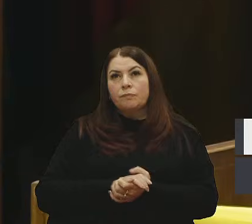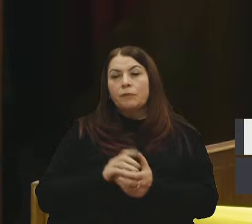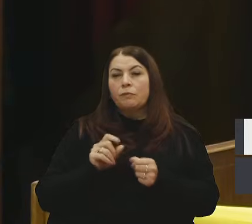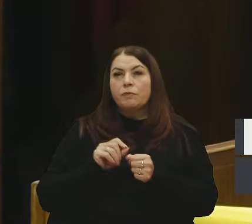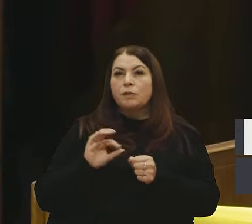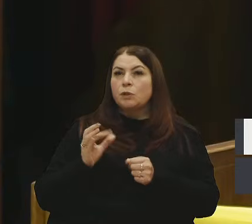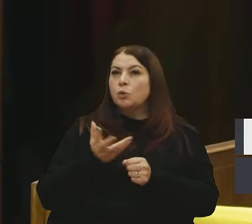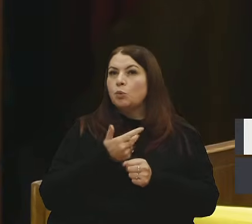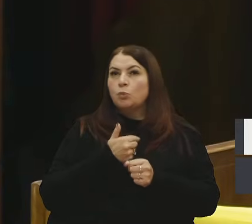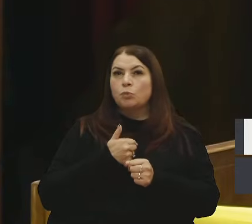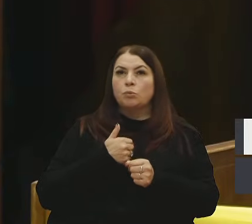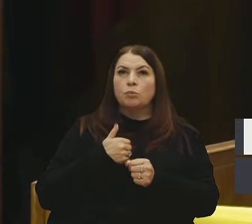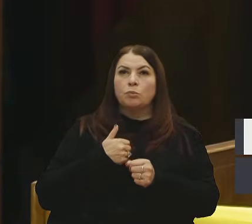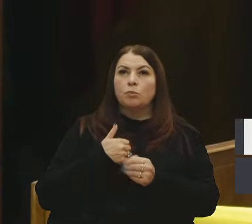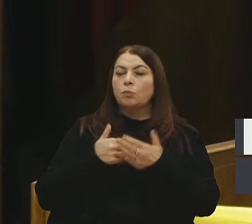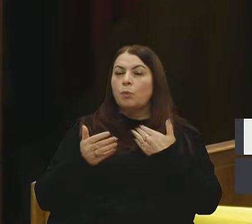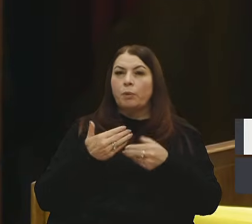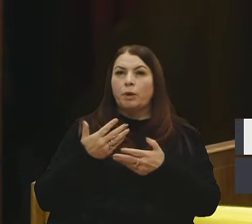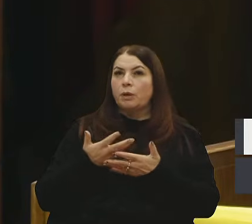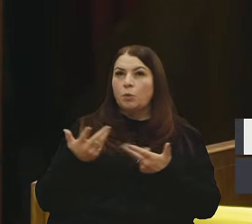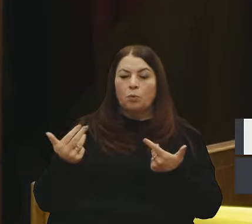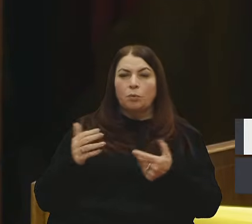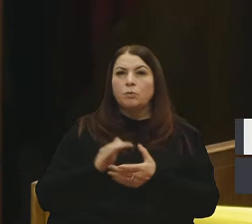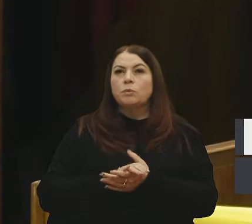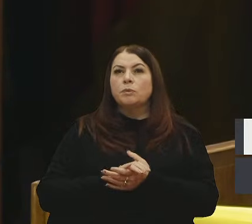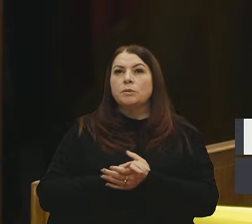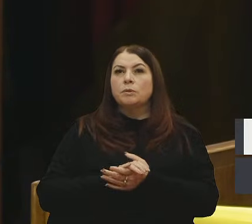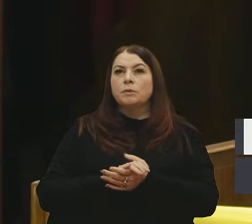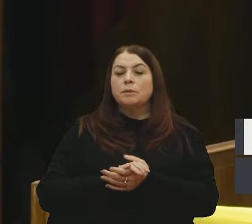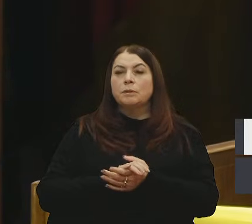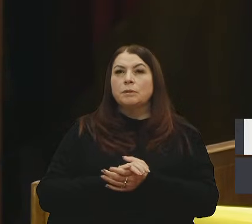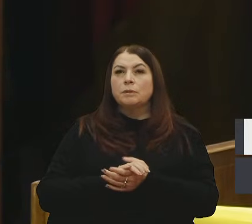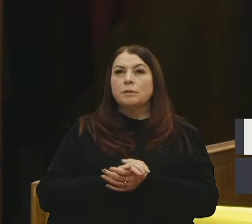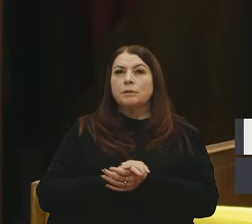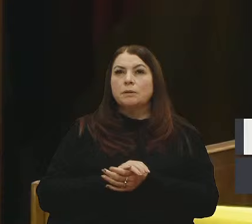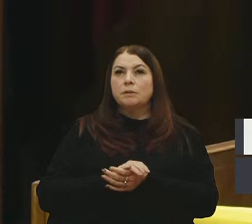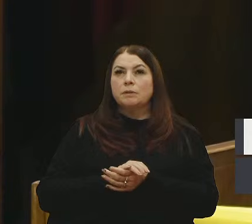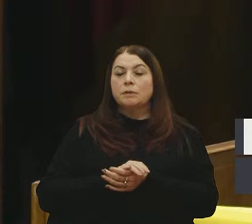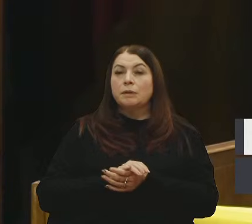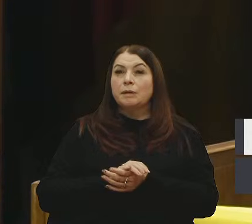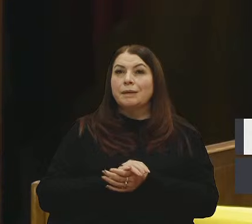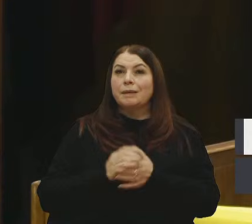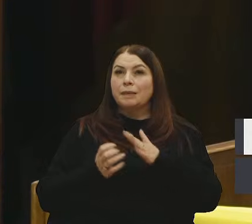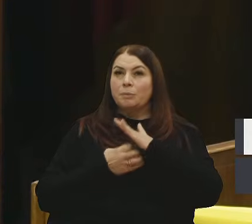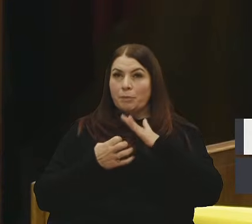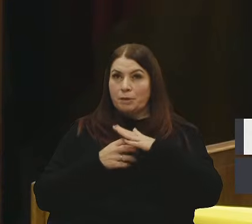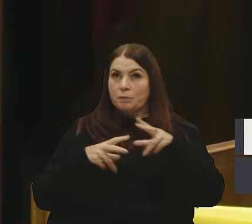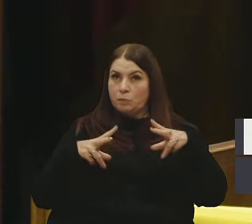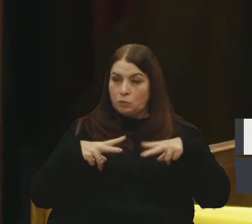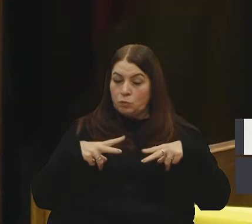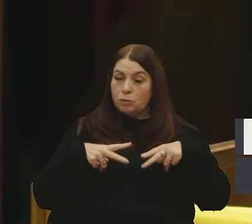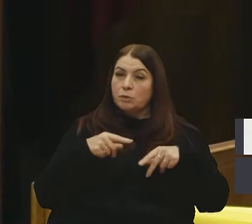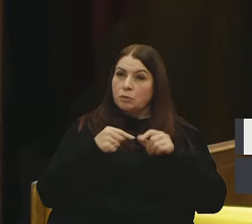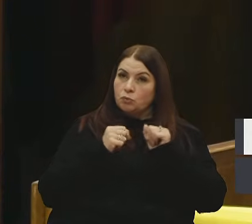toda e qualquer questão para dirimir na iniciativa privada, mediante câmara